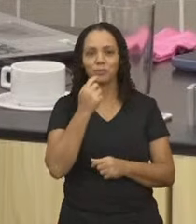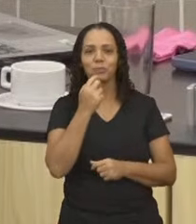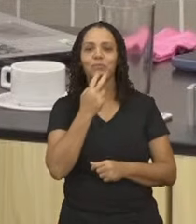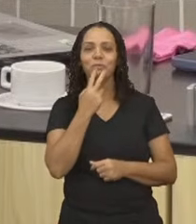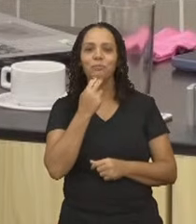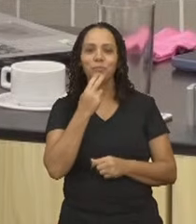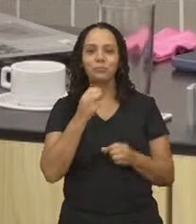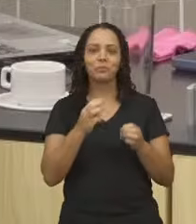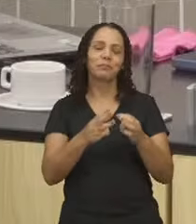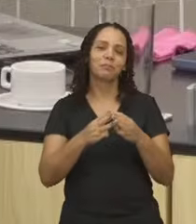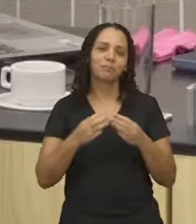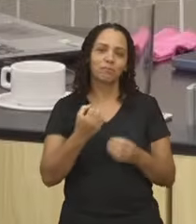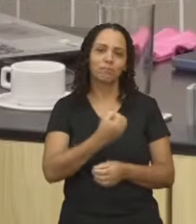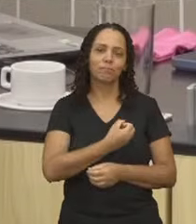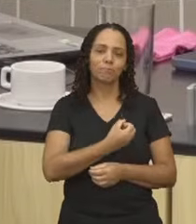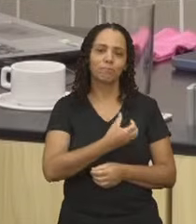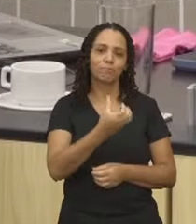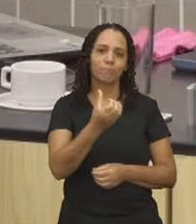Moção